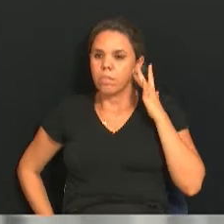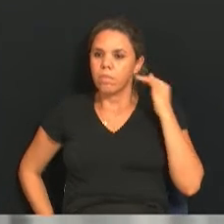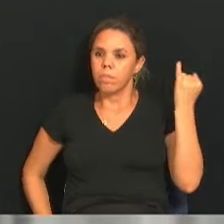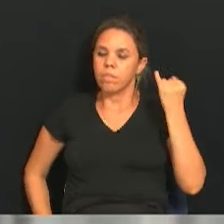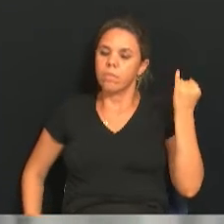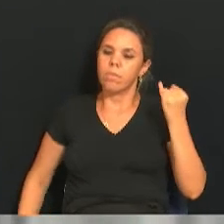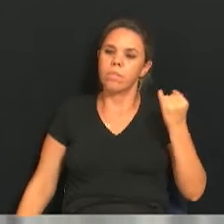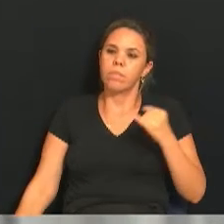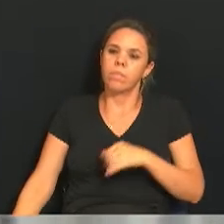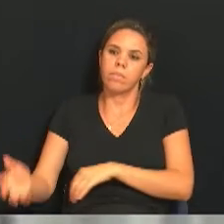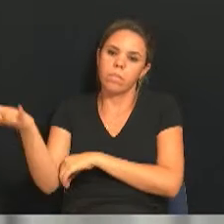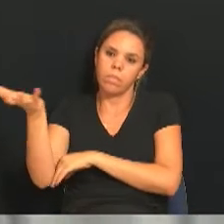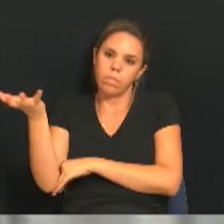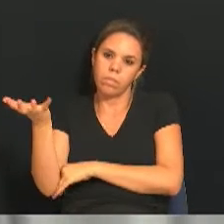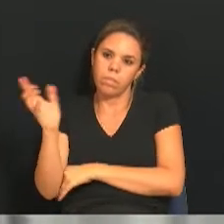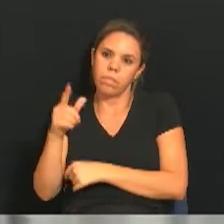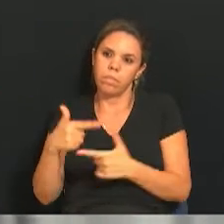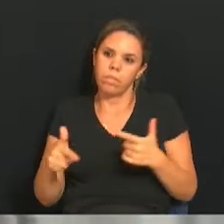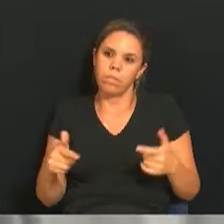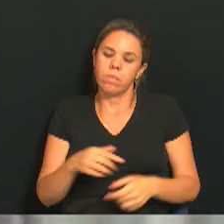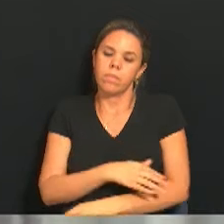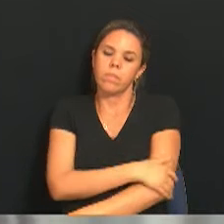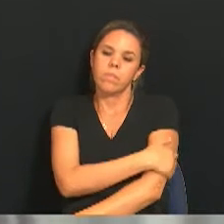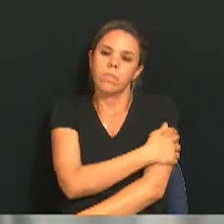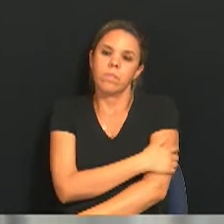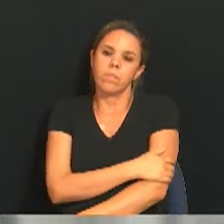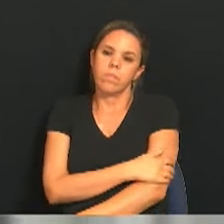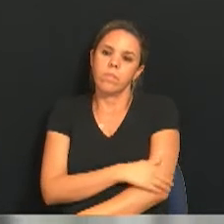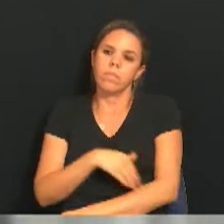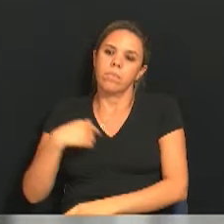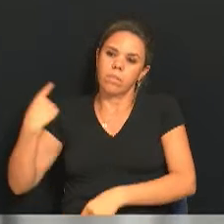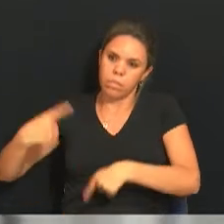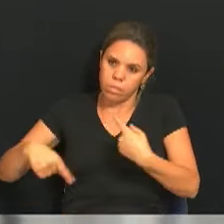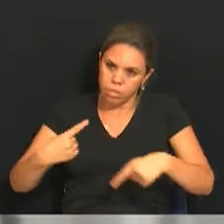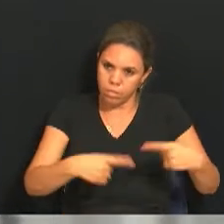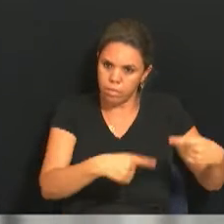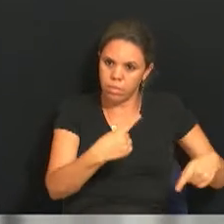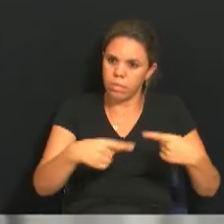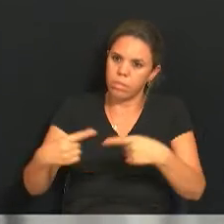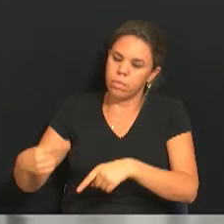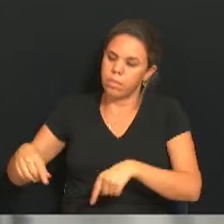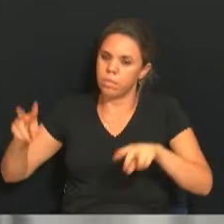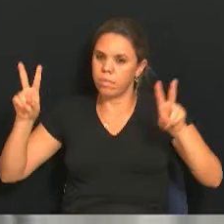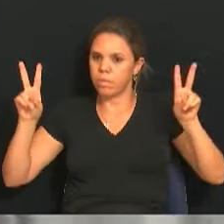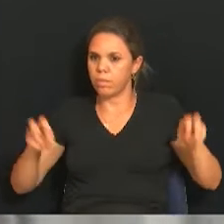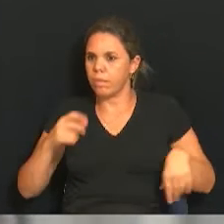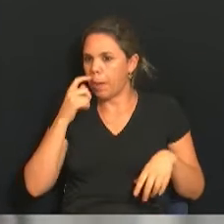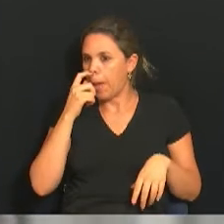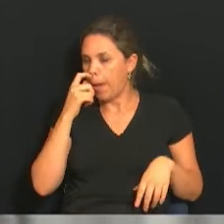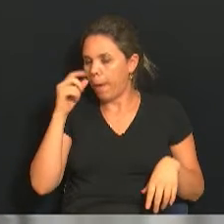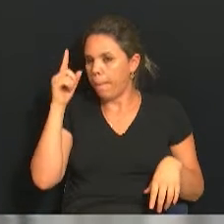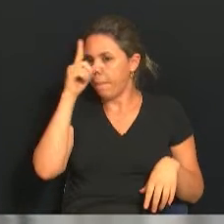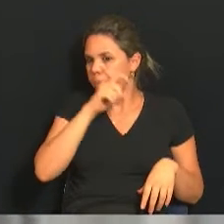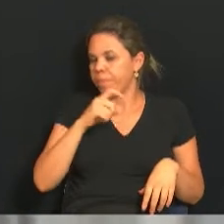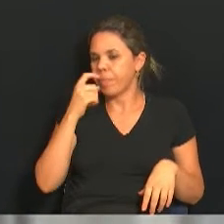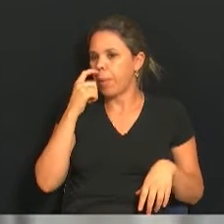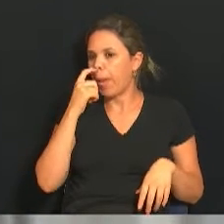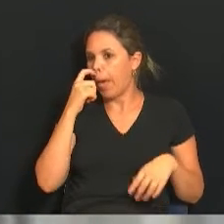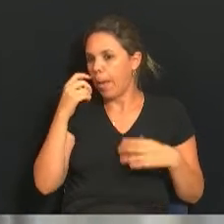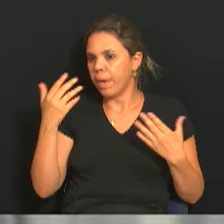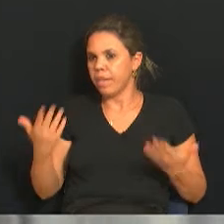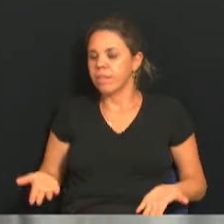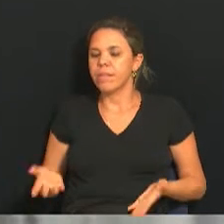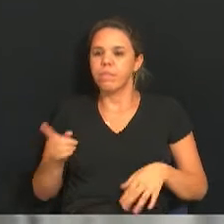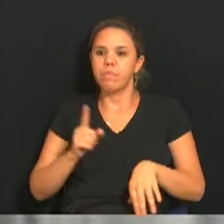rua é uma situação que a gente já vem discutindo, é um tema complicado, porque acaba envolvendo, a hora que